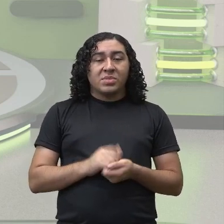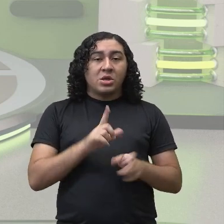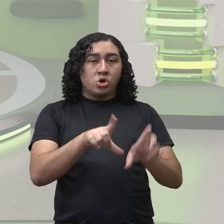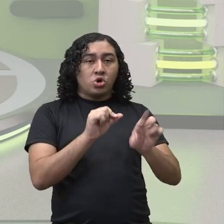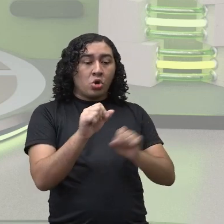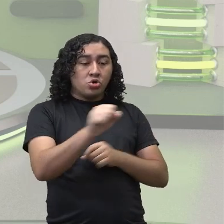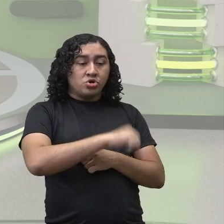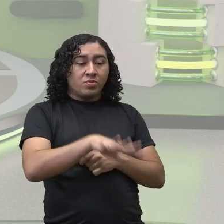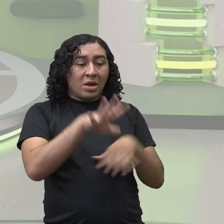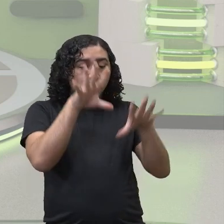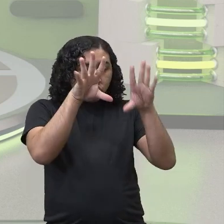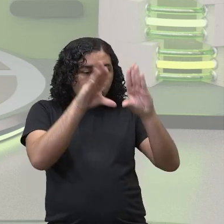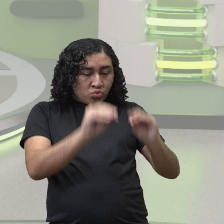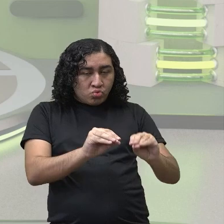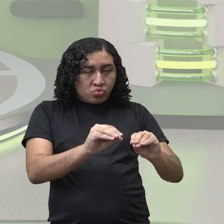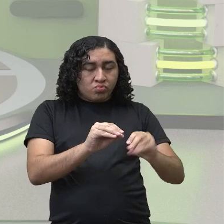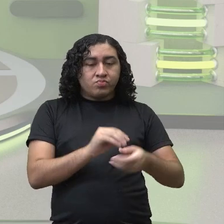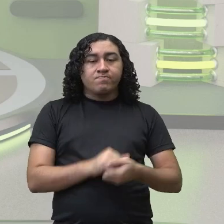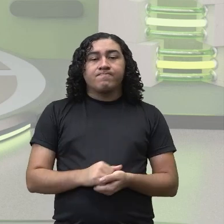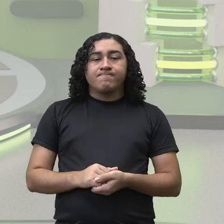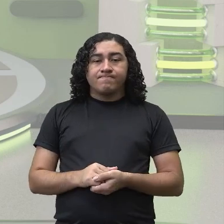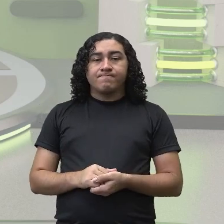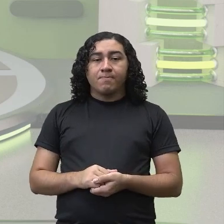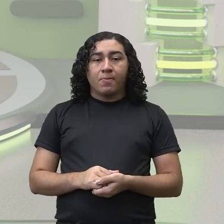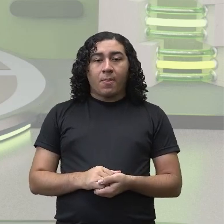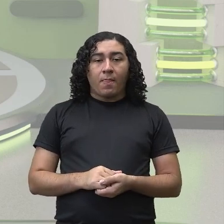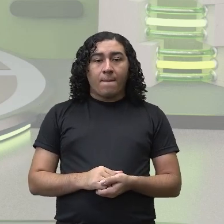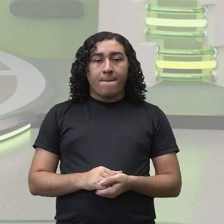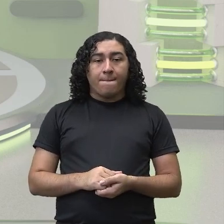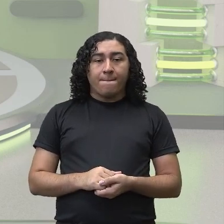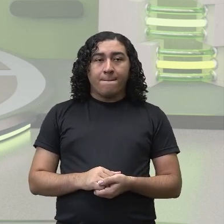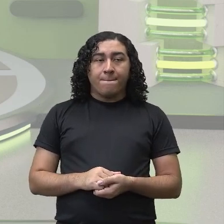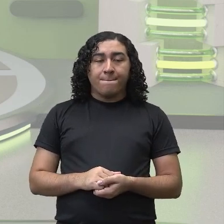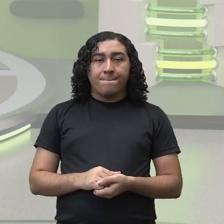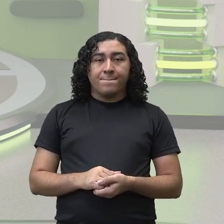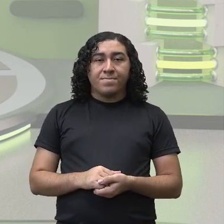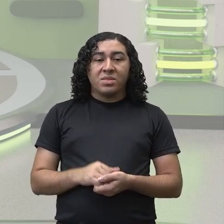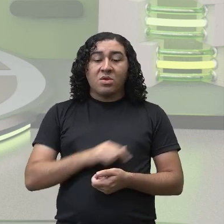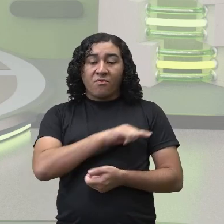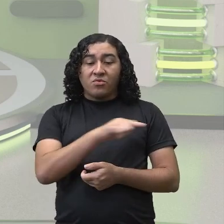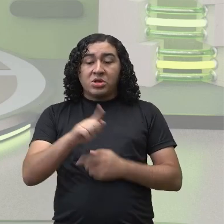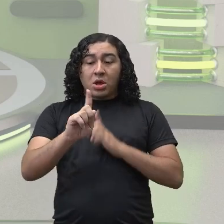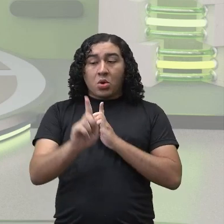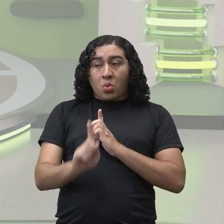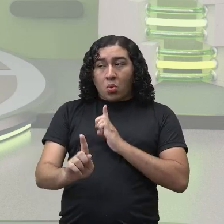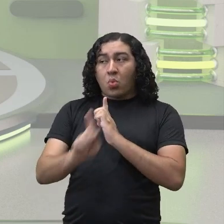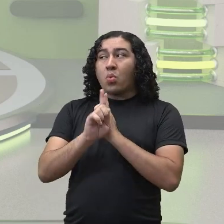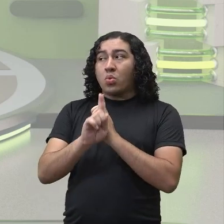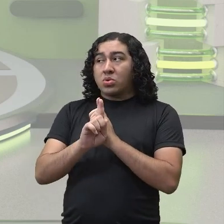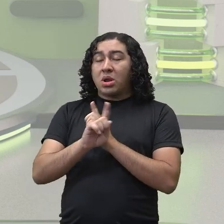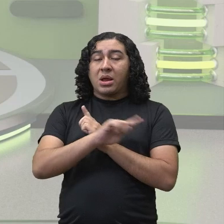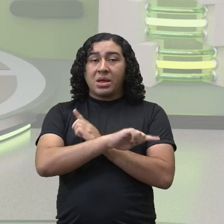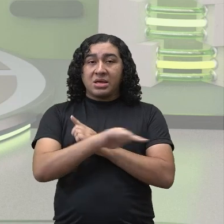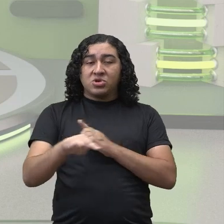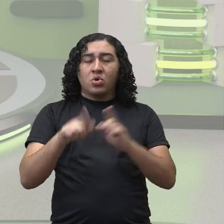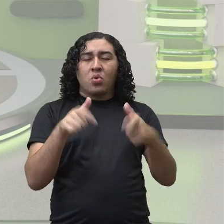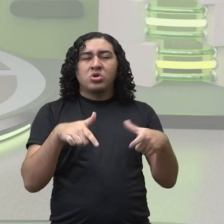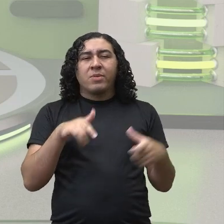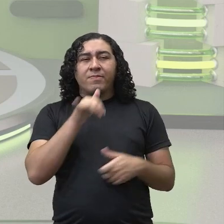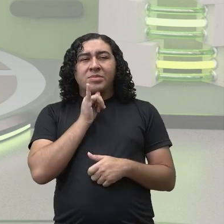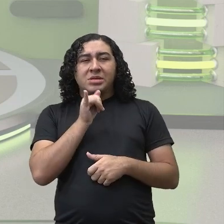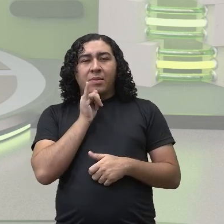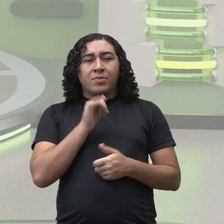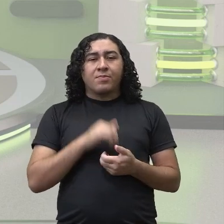ambientes mais escuros. Então, às vezes você se depara com eles, você tem como é que eu posso dizer